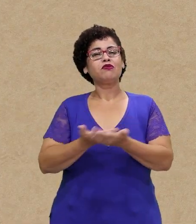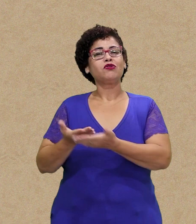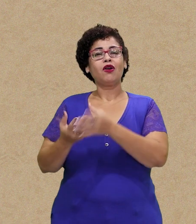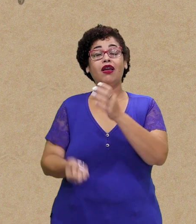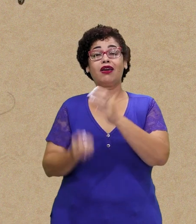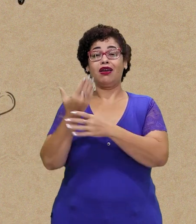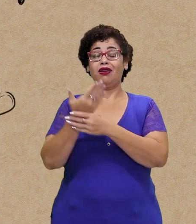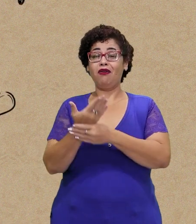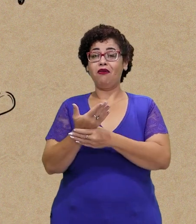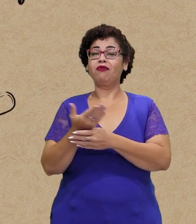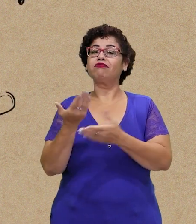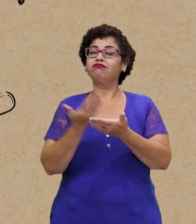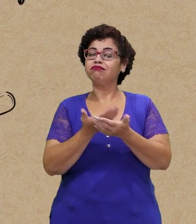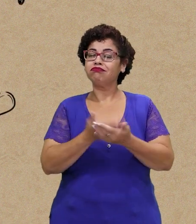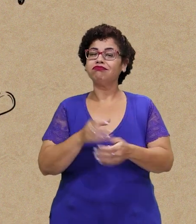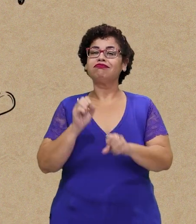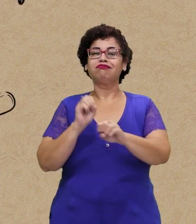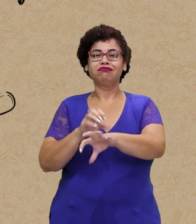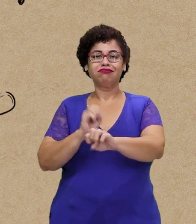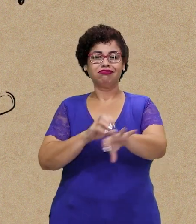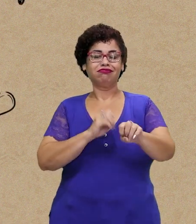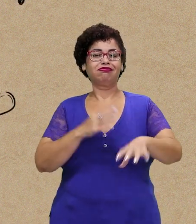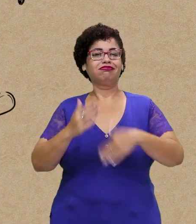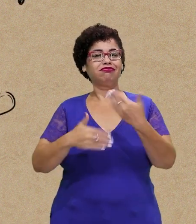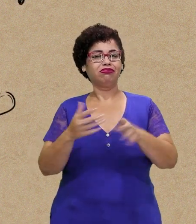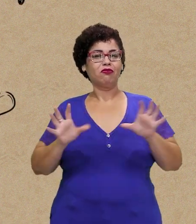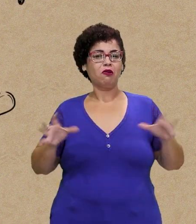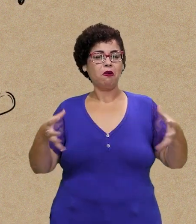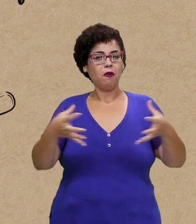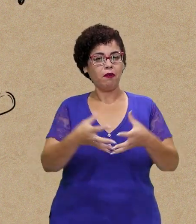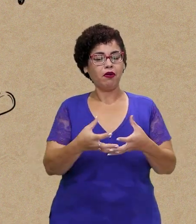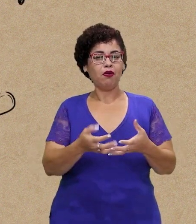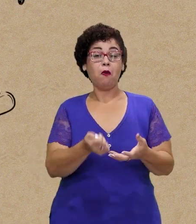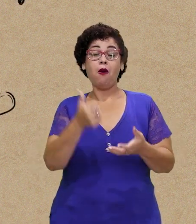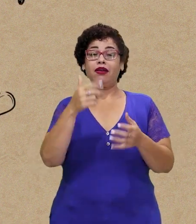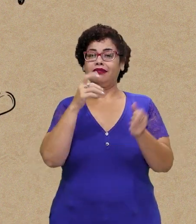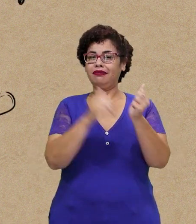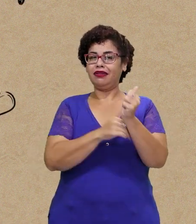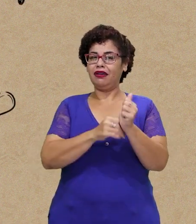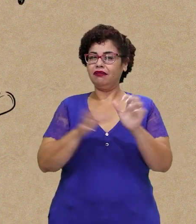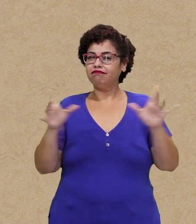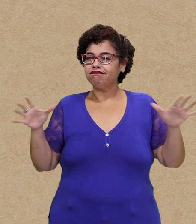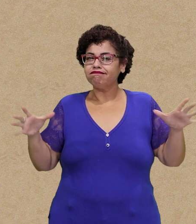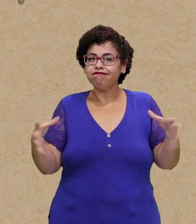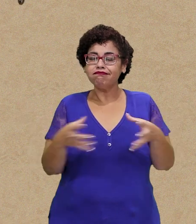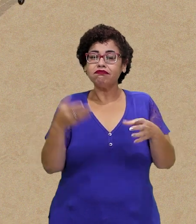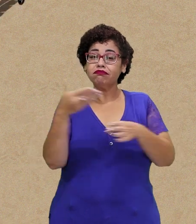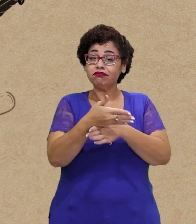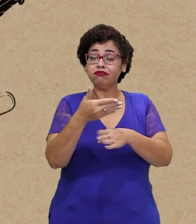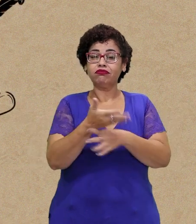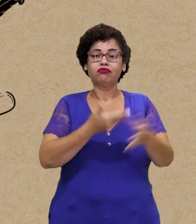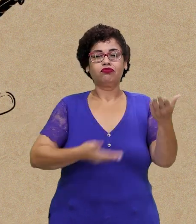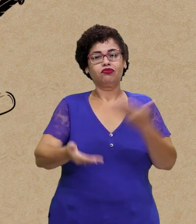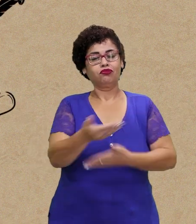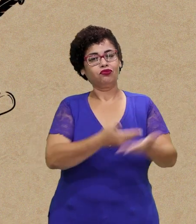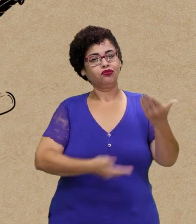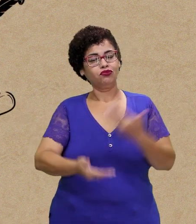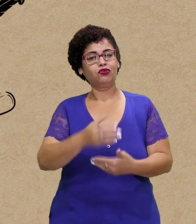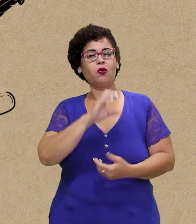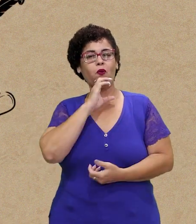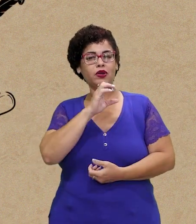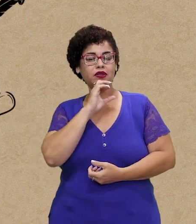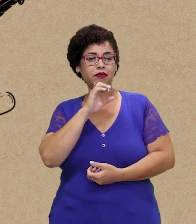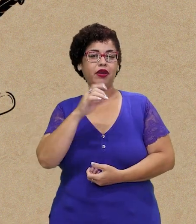Escola Pitagórica. Essa escola era como uma comunidade quase secreta, em que seus participantes compartilhavam